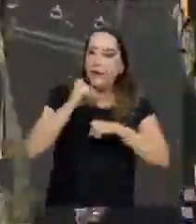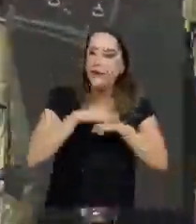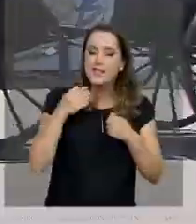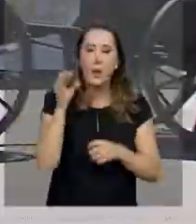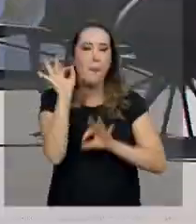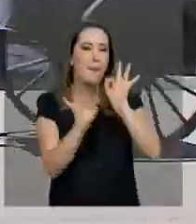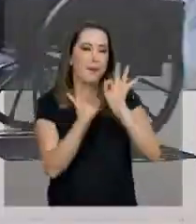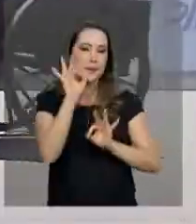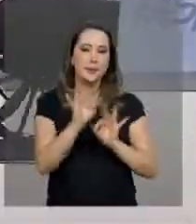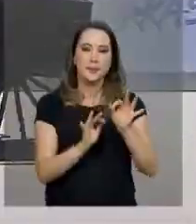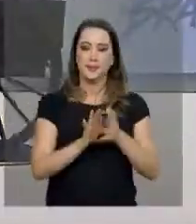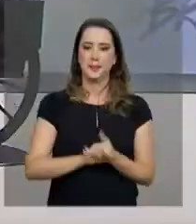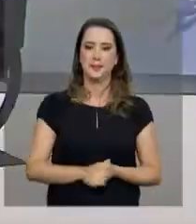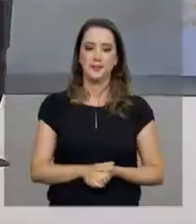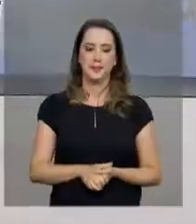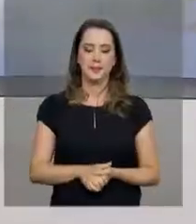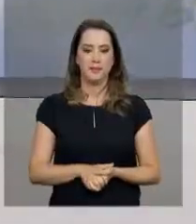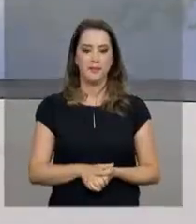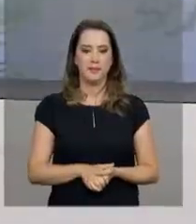participam